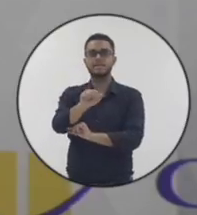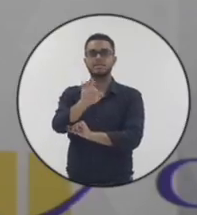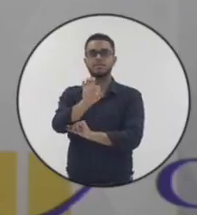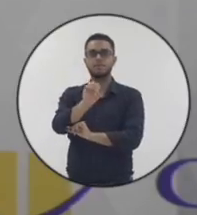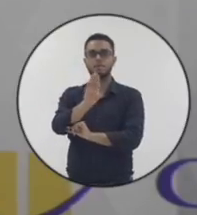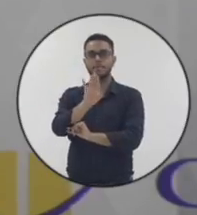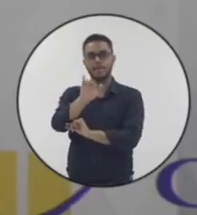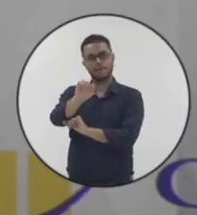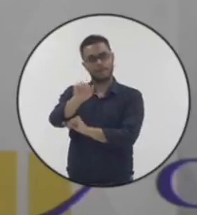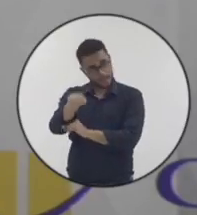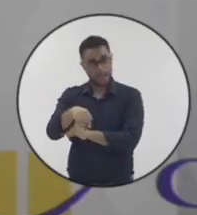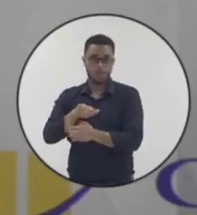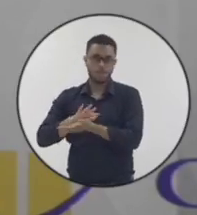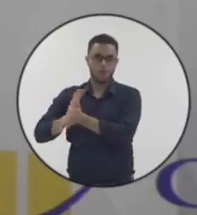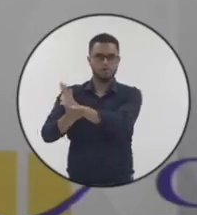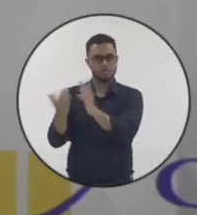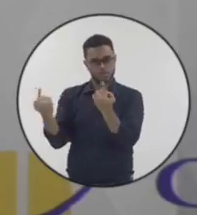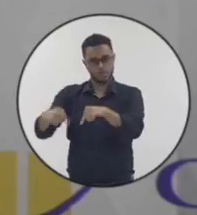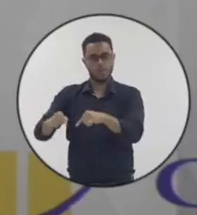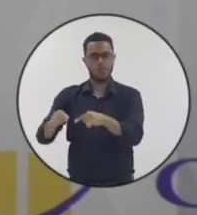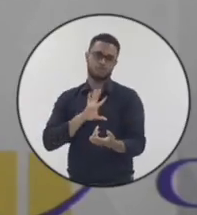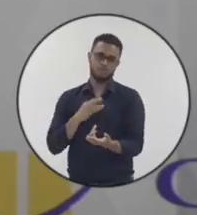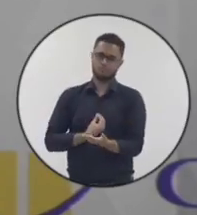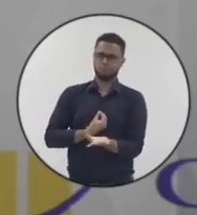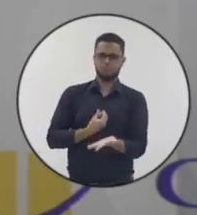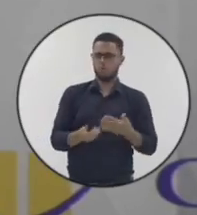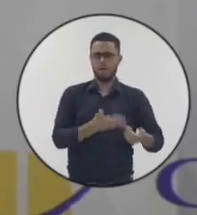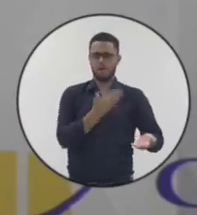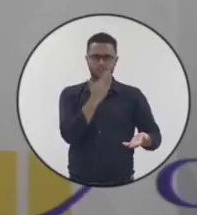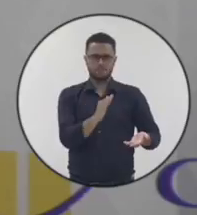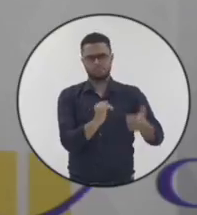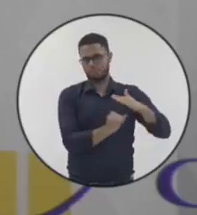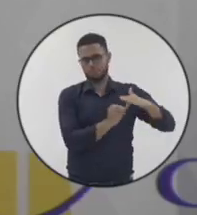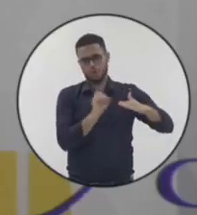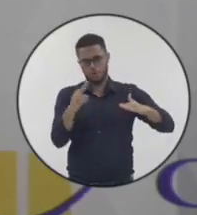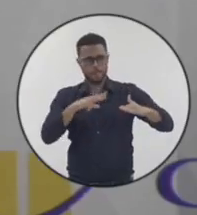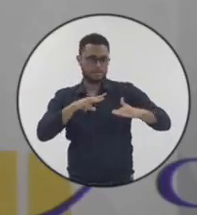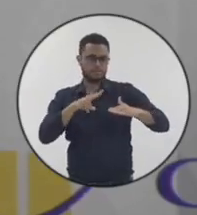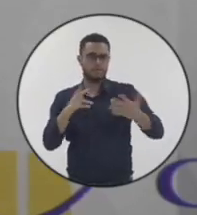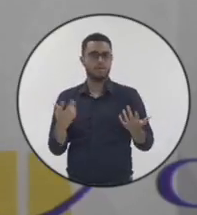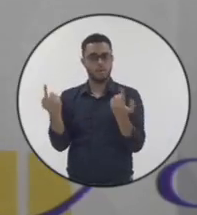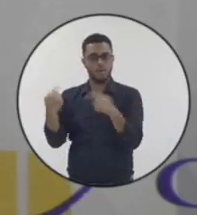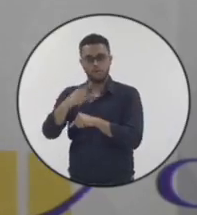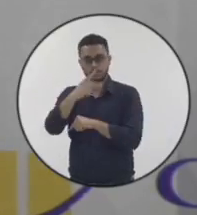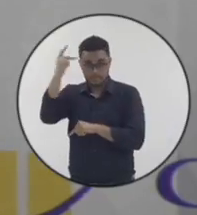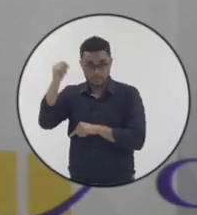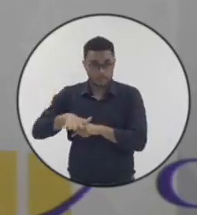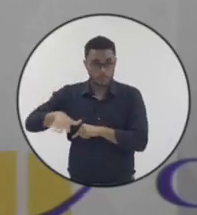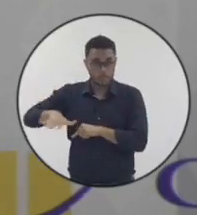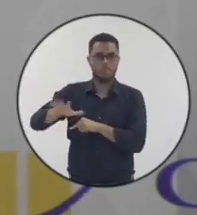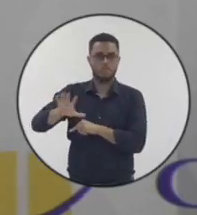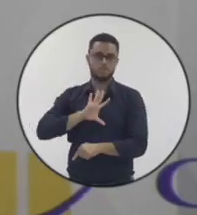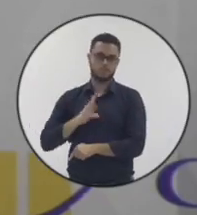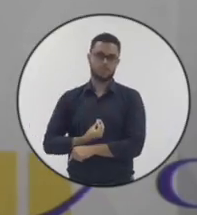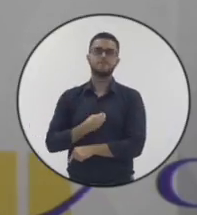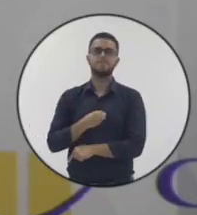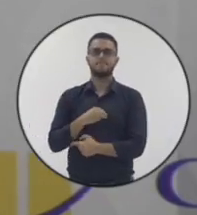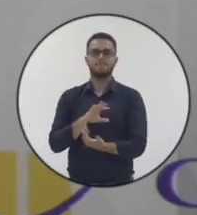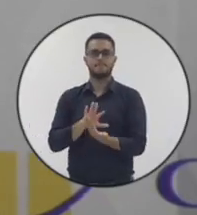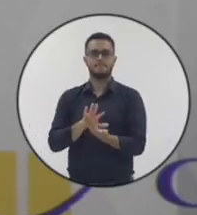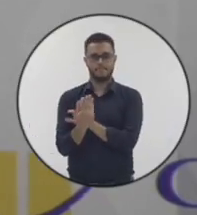as formas de preconceito, individual ou institucional, contra as pessoas travestis e transexuais. Orienta